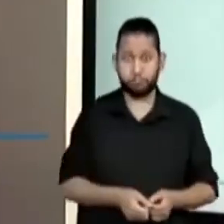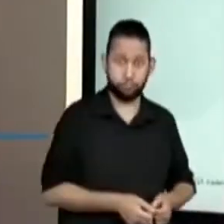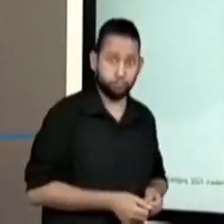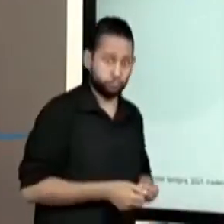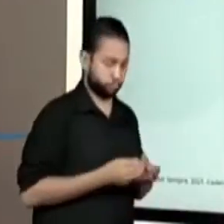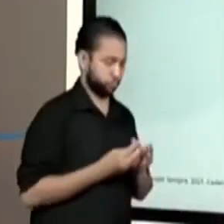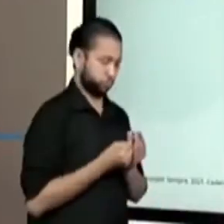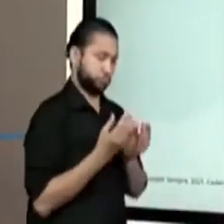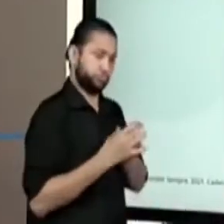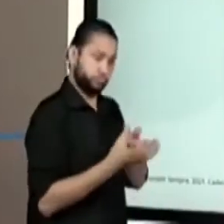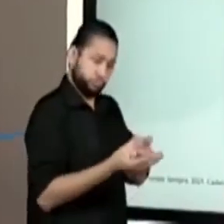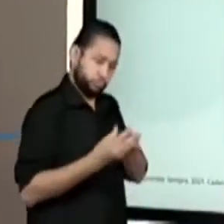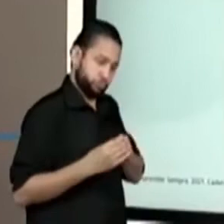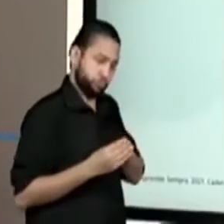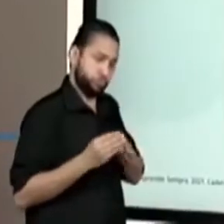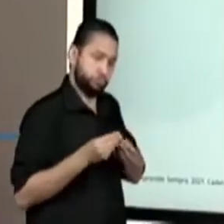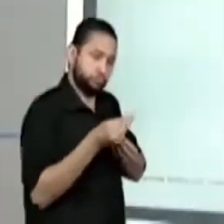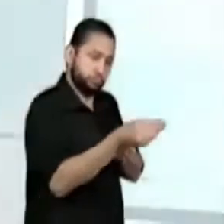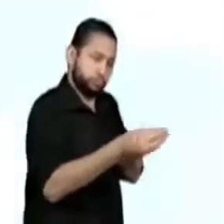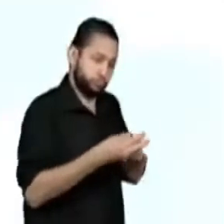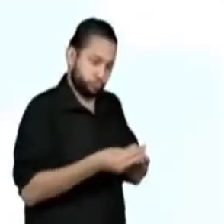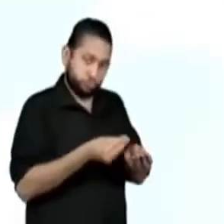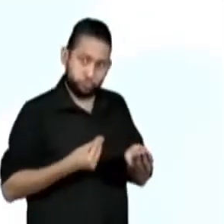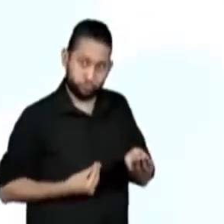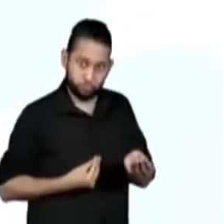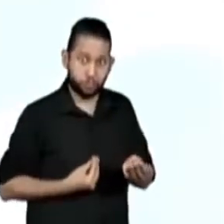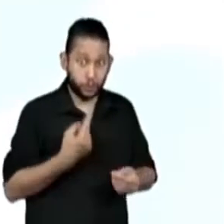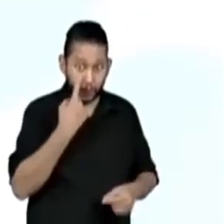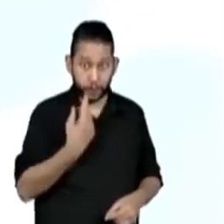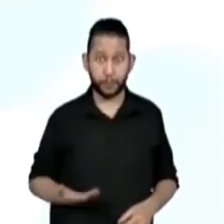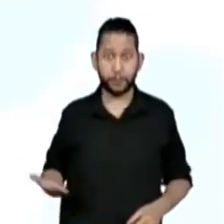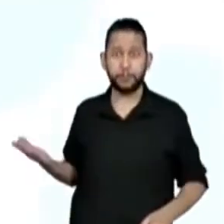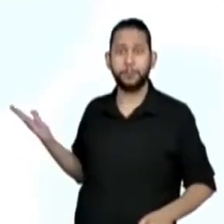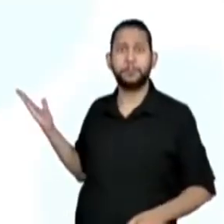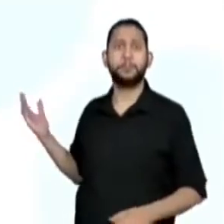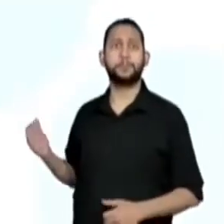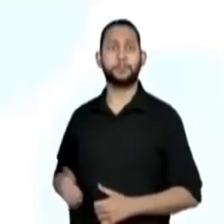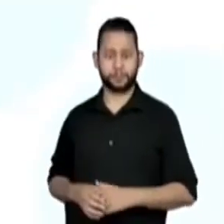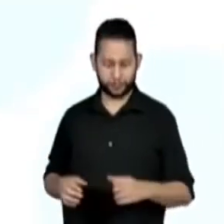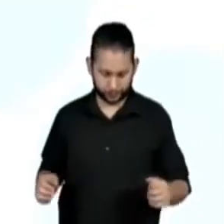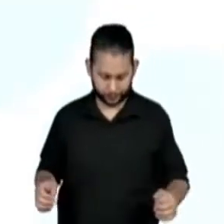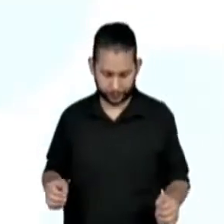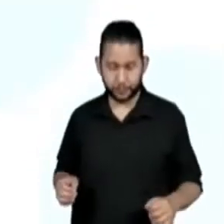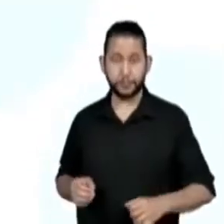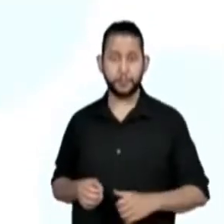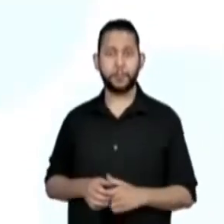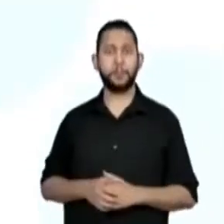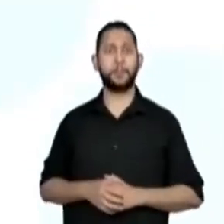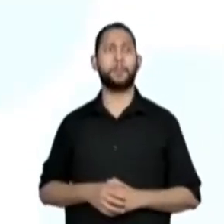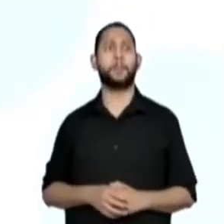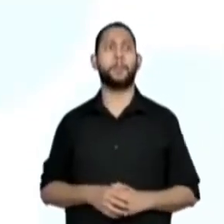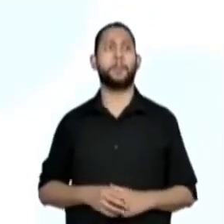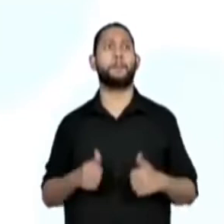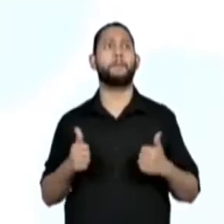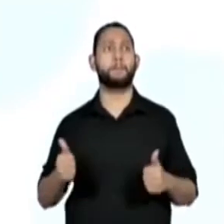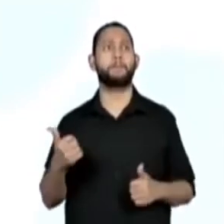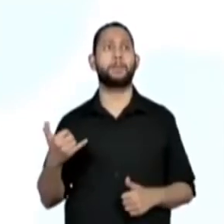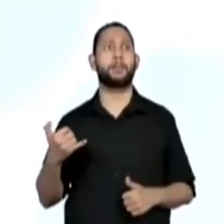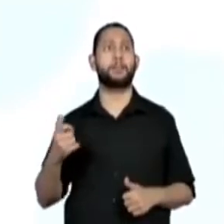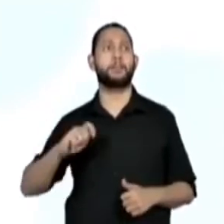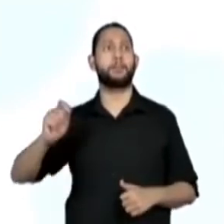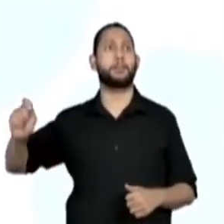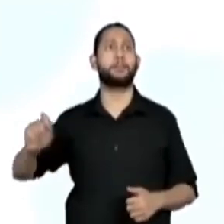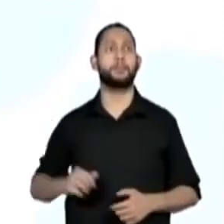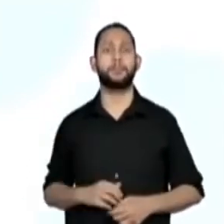vamos ver o problema agora e vamos ele tá pedindo deixa eu ver que ela está habilitado oráculo e o tá assim